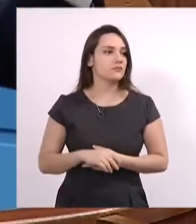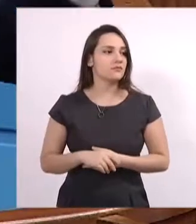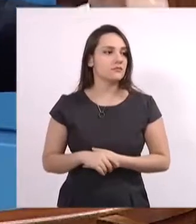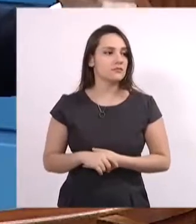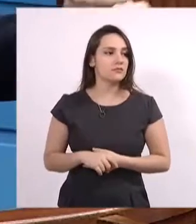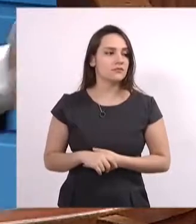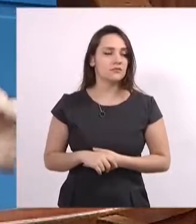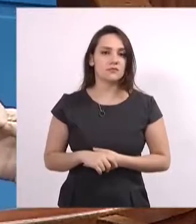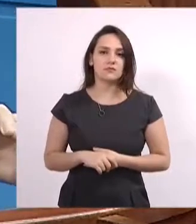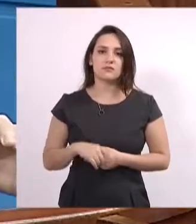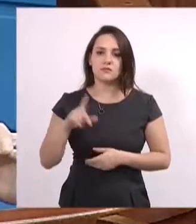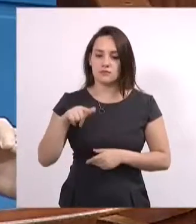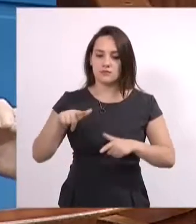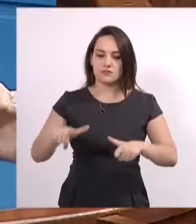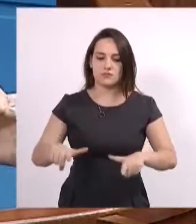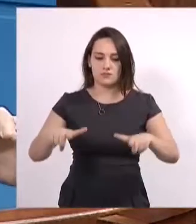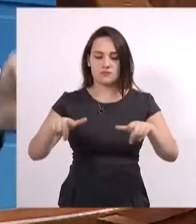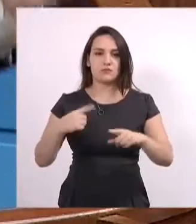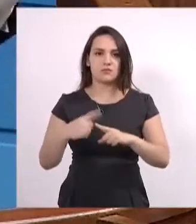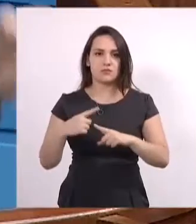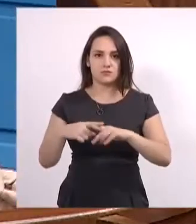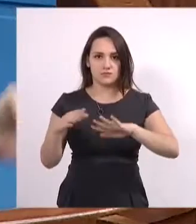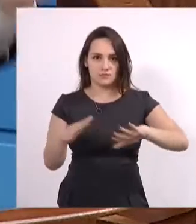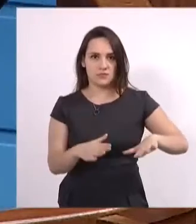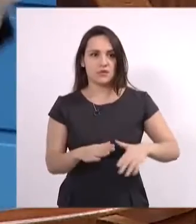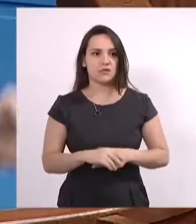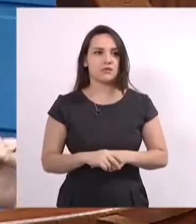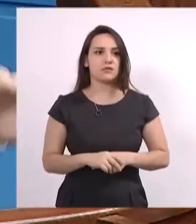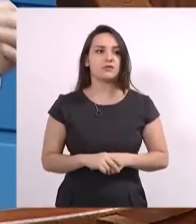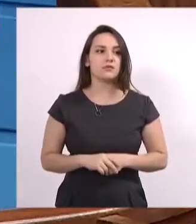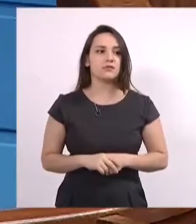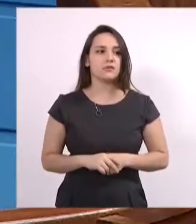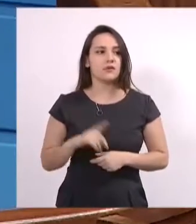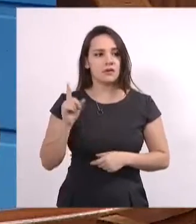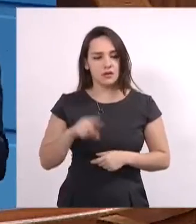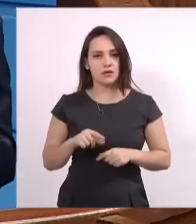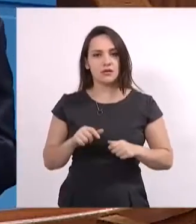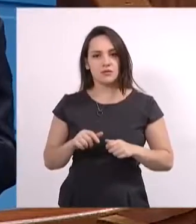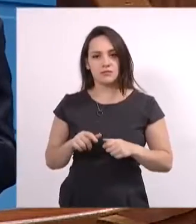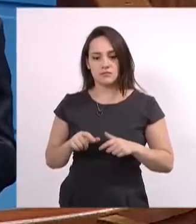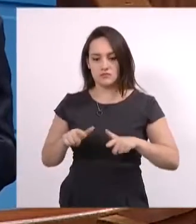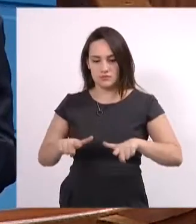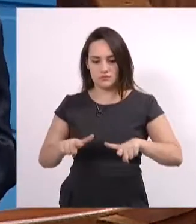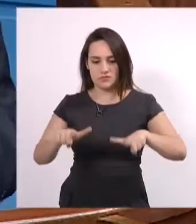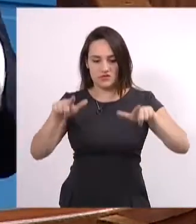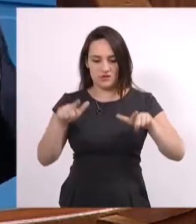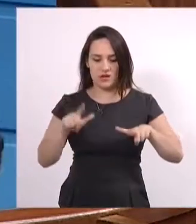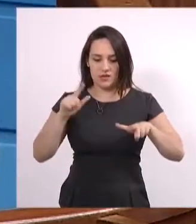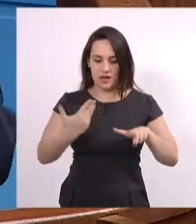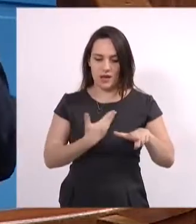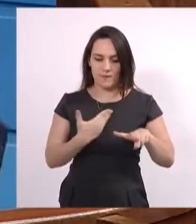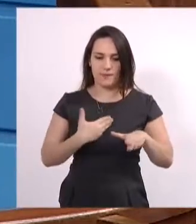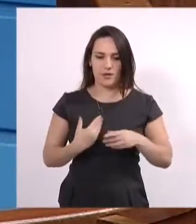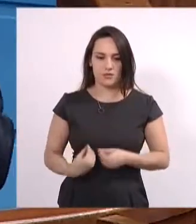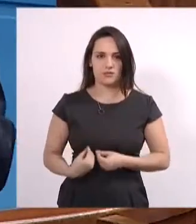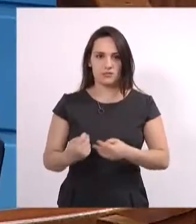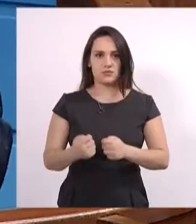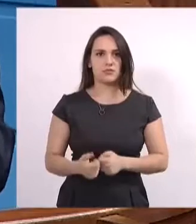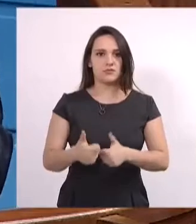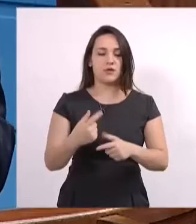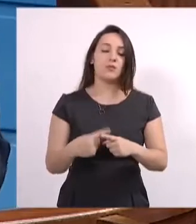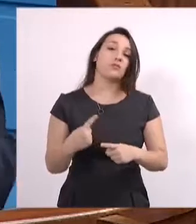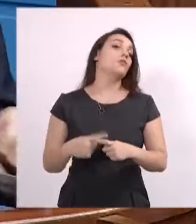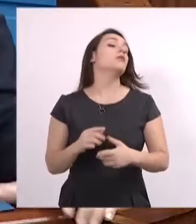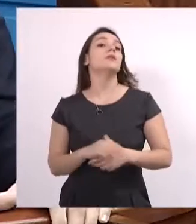o certificado de amigo do transplante, que 50%